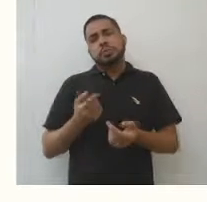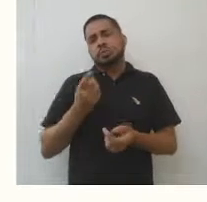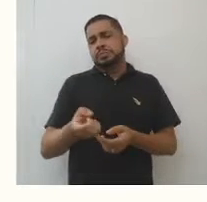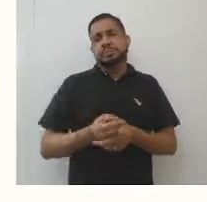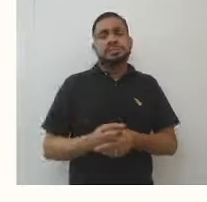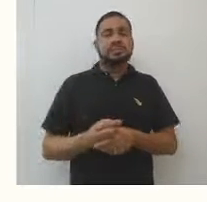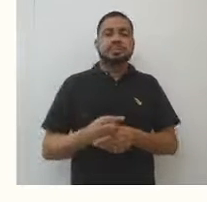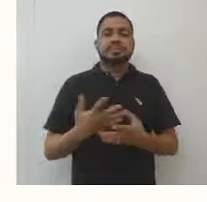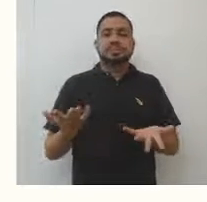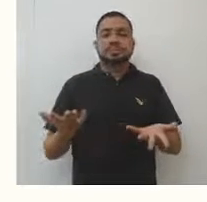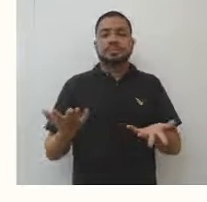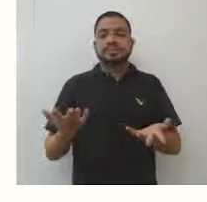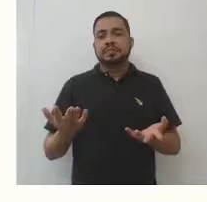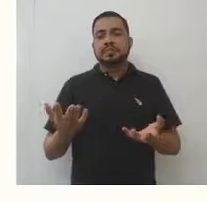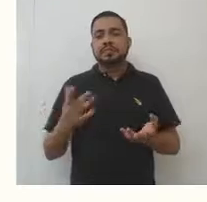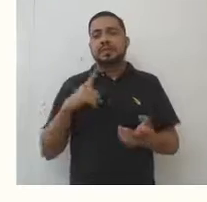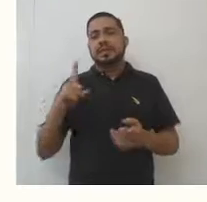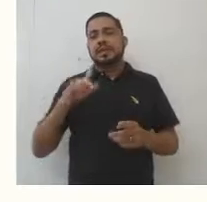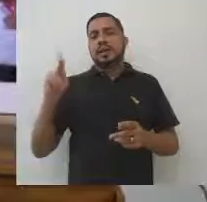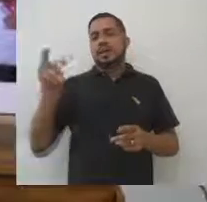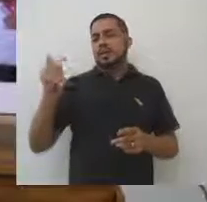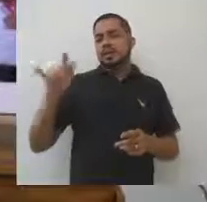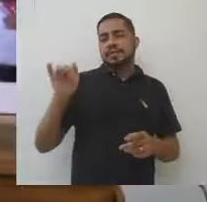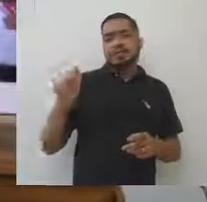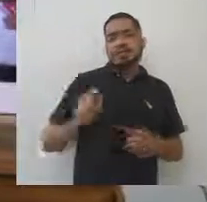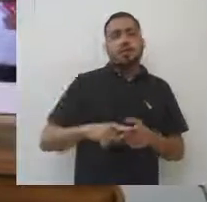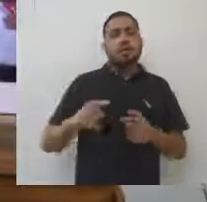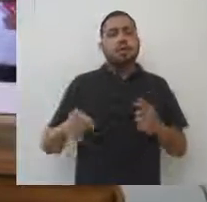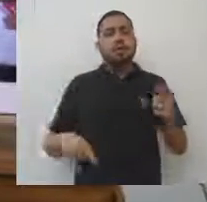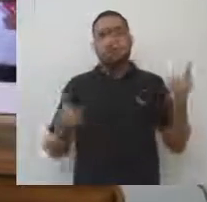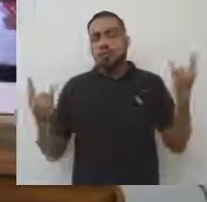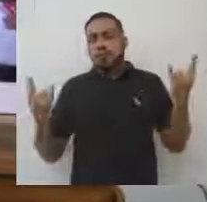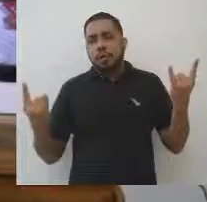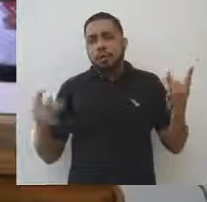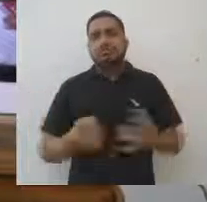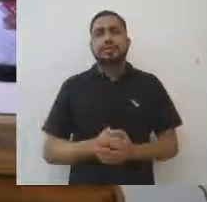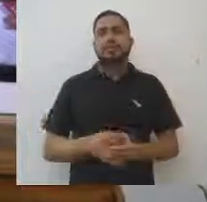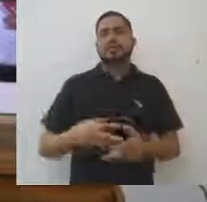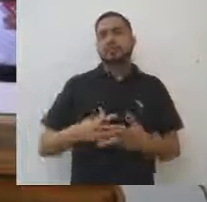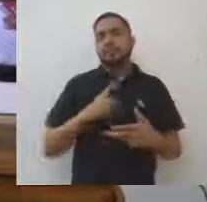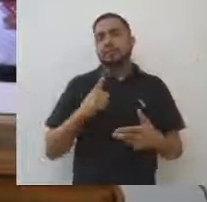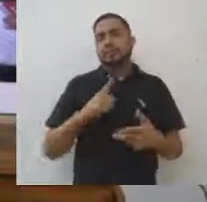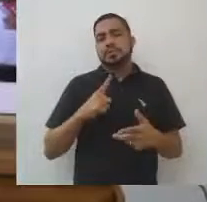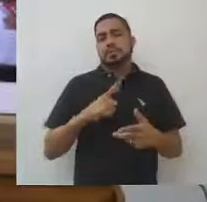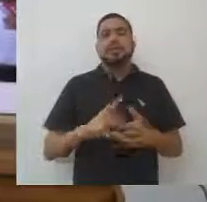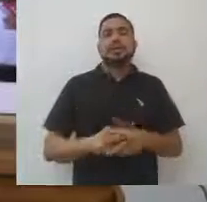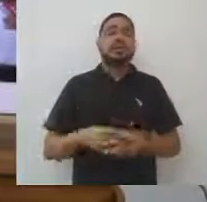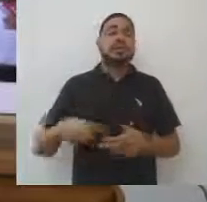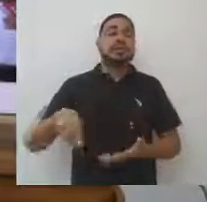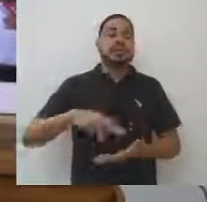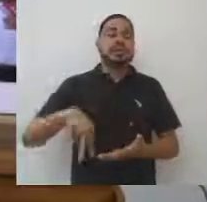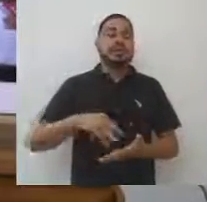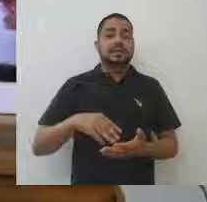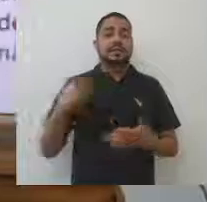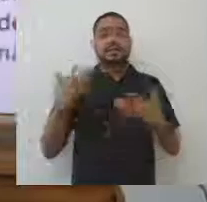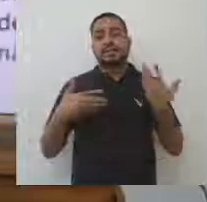na sua rave, no seu show de rock, mas você está dançando. Isso daí é a dança no